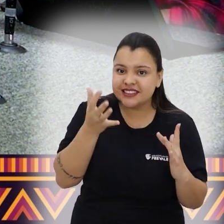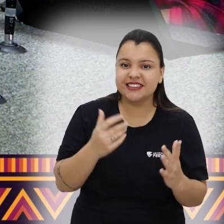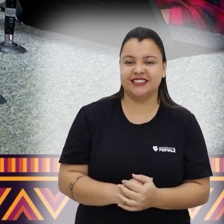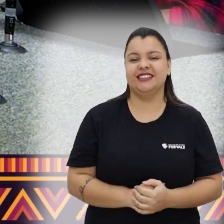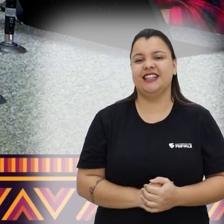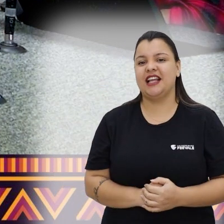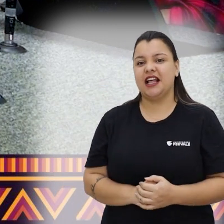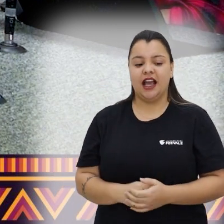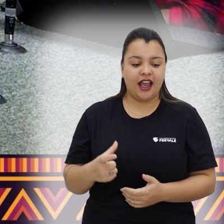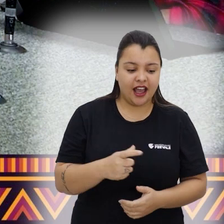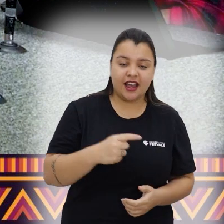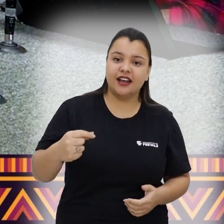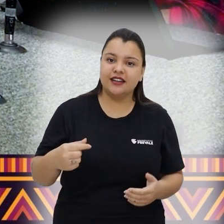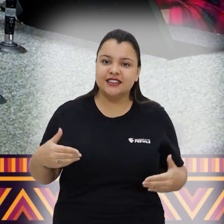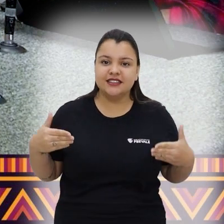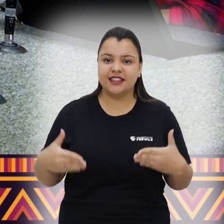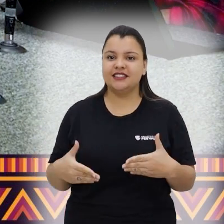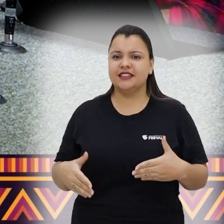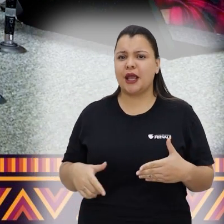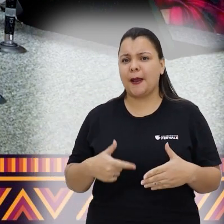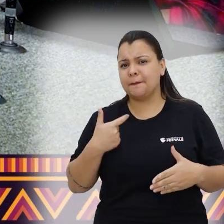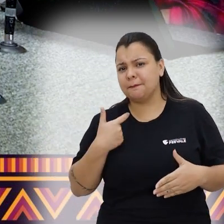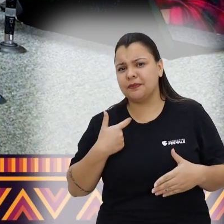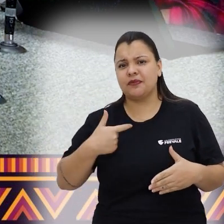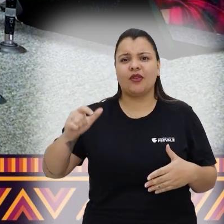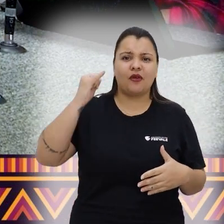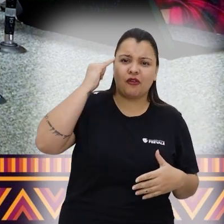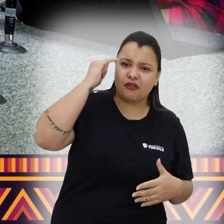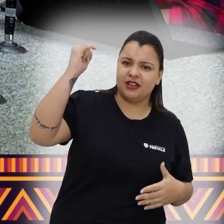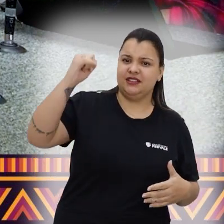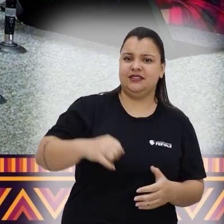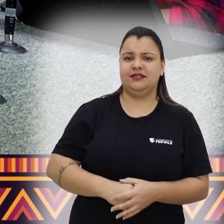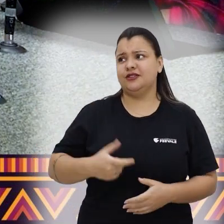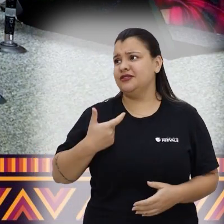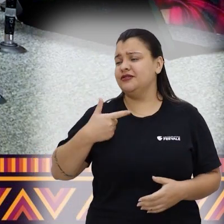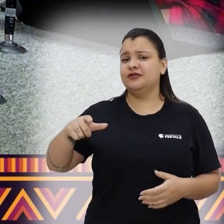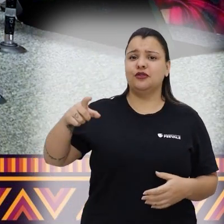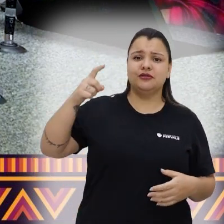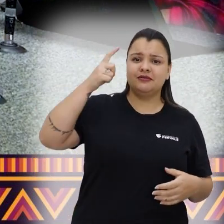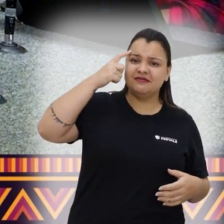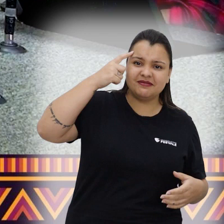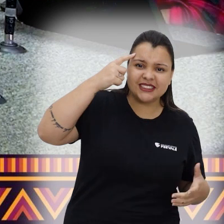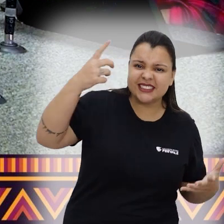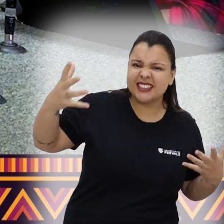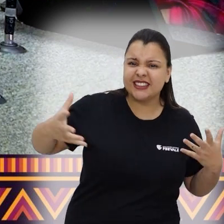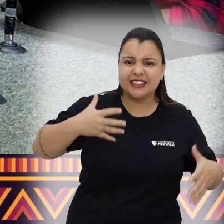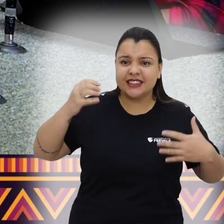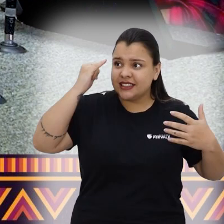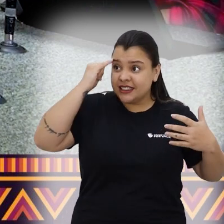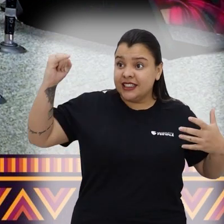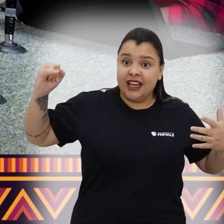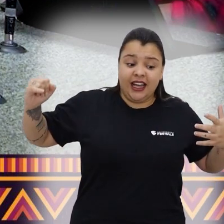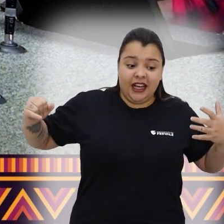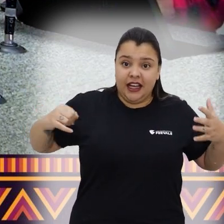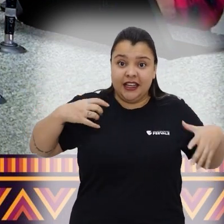eu saio daqui com outras ideias, outros pensamentos, ideais, assim. A minha cabeça realmente, ela